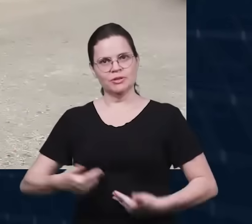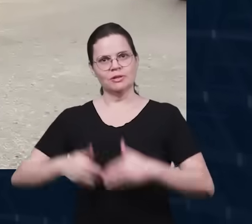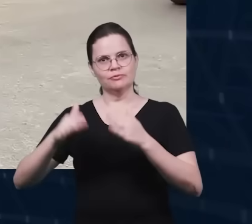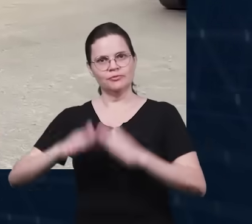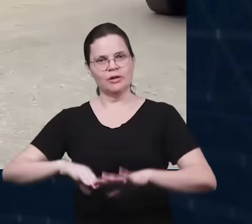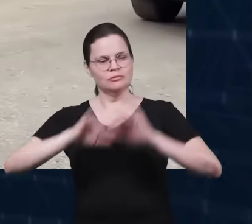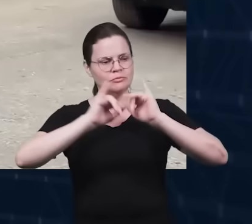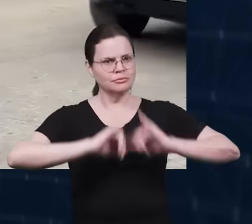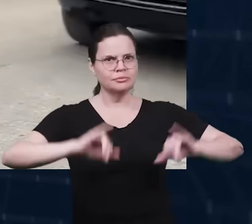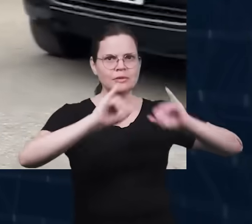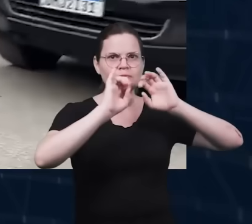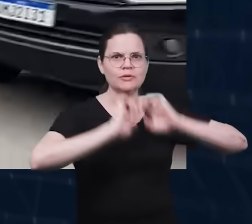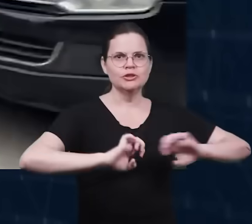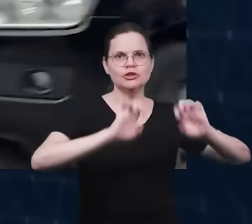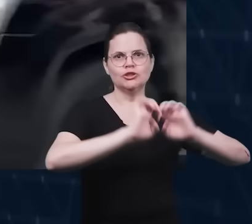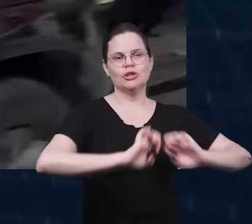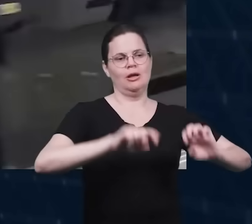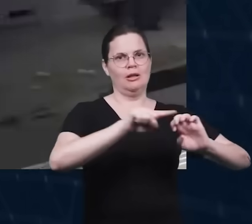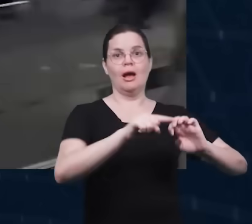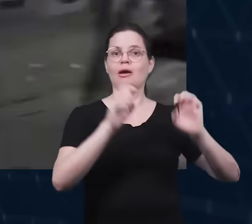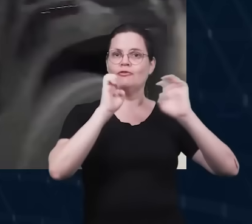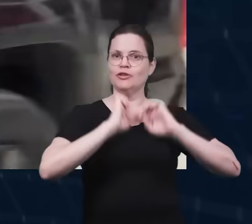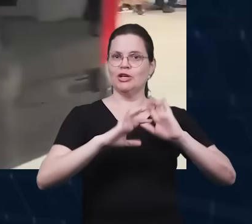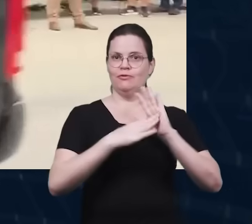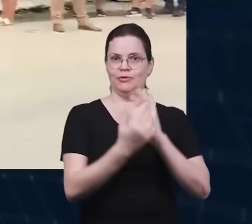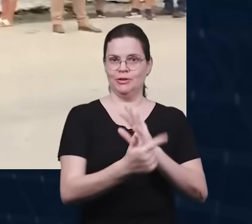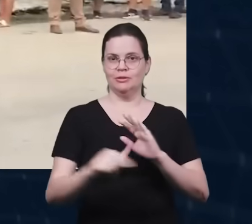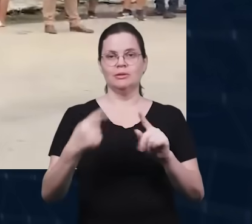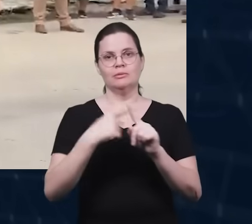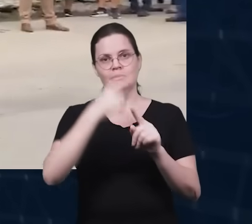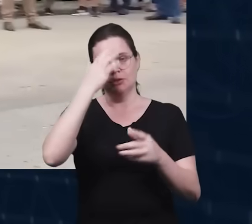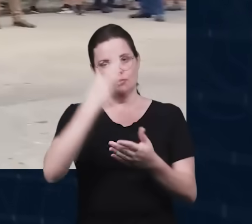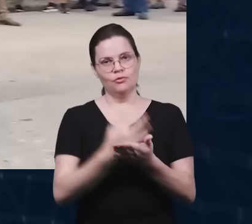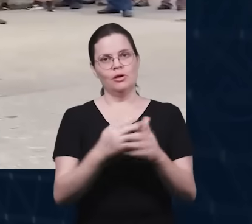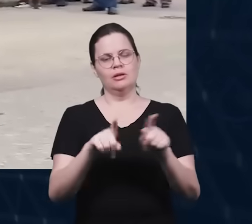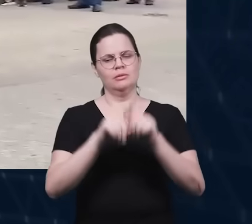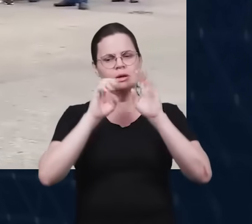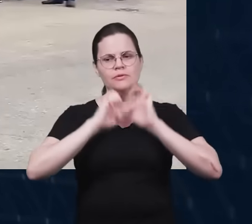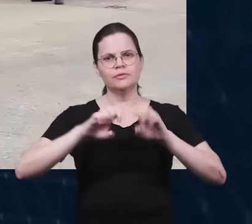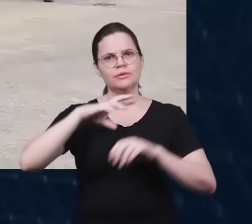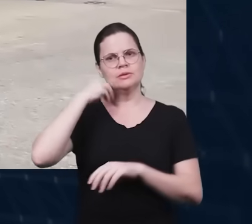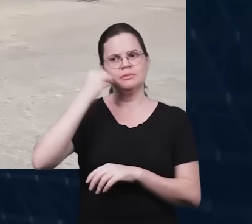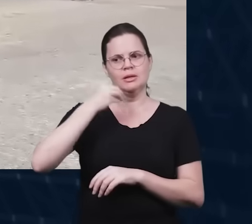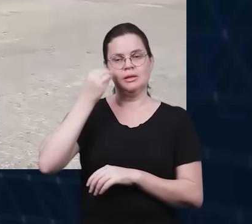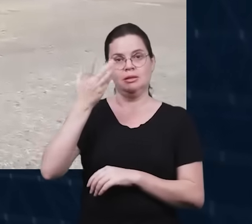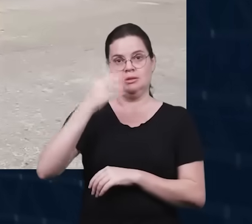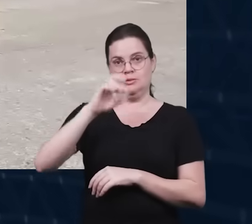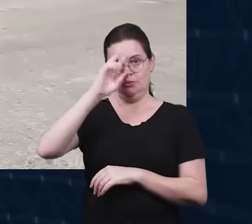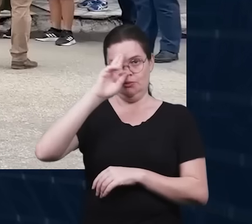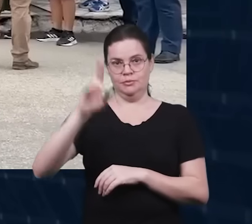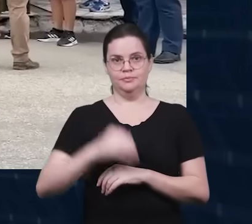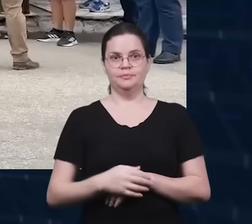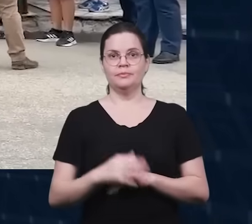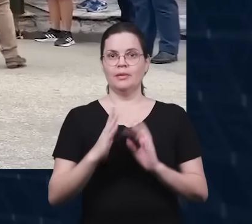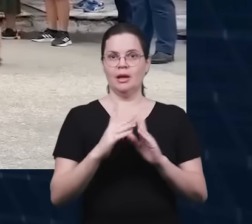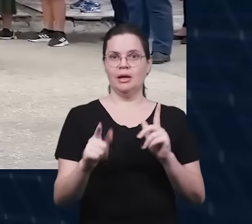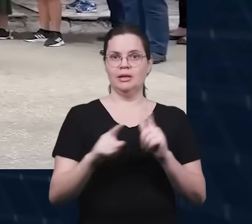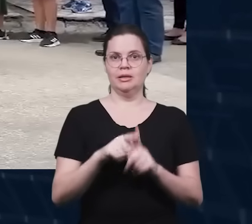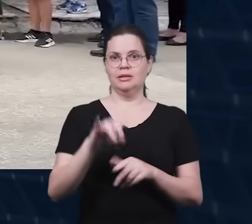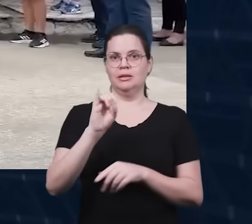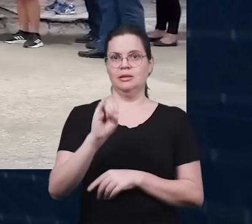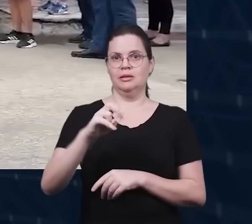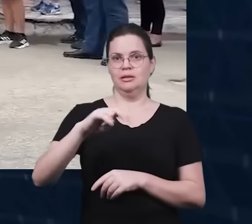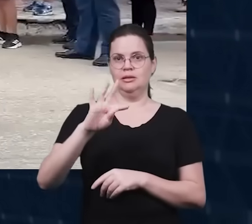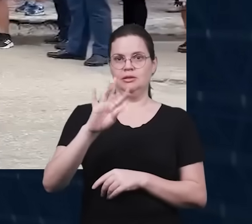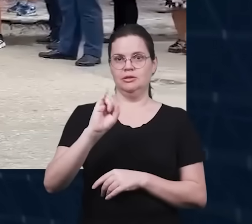é o Evangelho Sem Fronteiras, um trabalho que une fé, evangelização e muitas experiências com o Senhor. A igreja de Itinga reuniu um